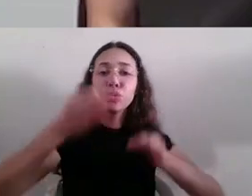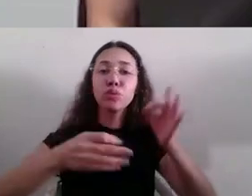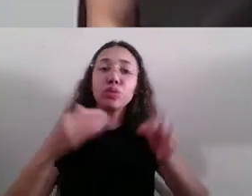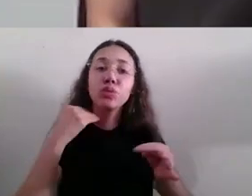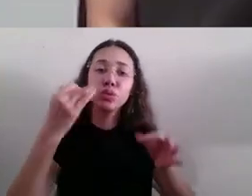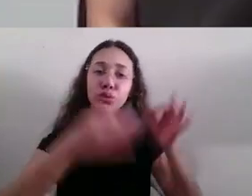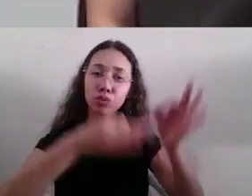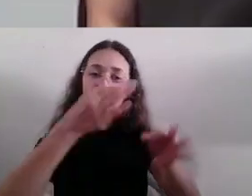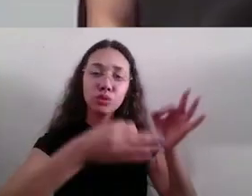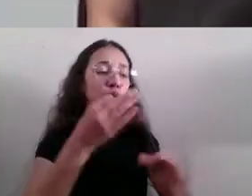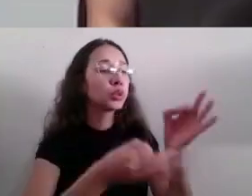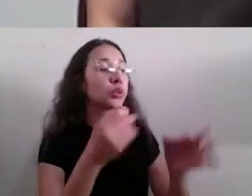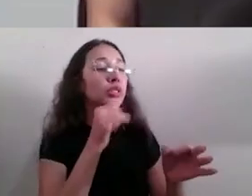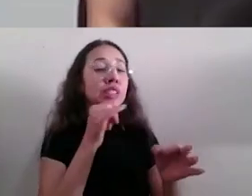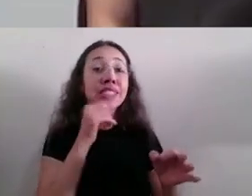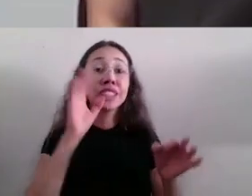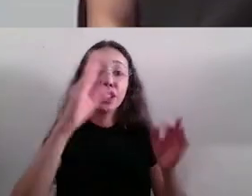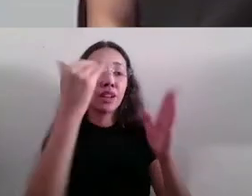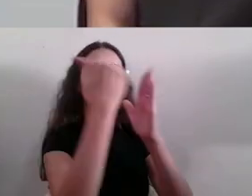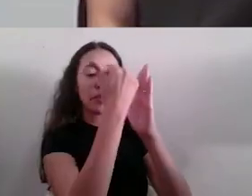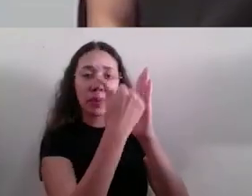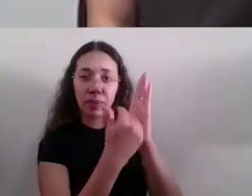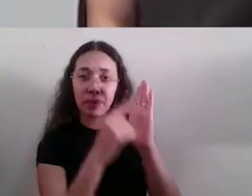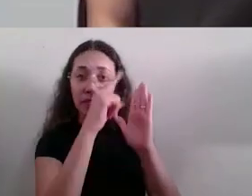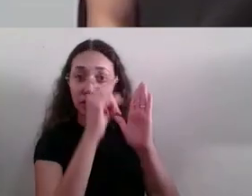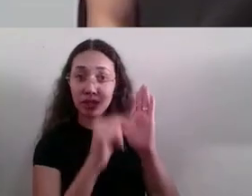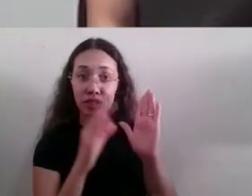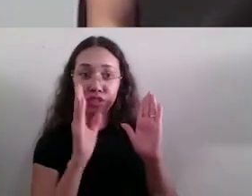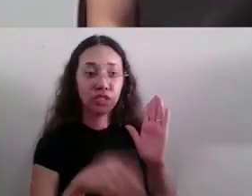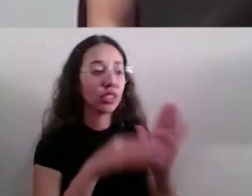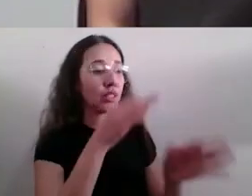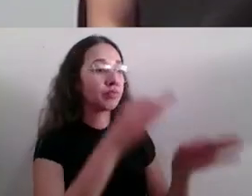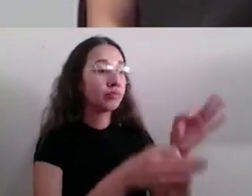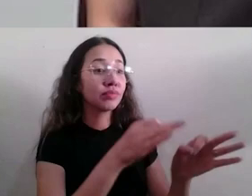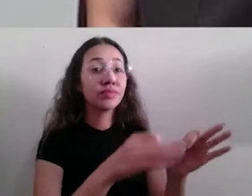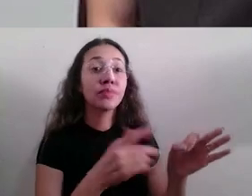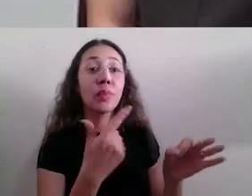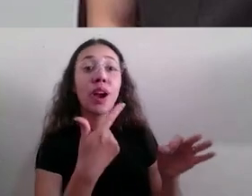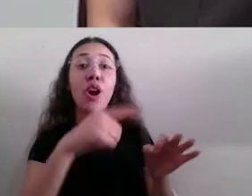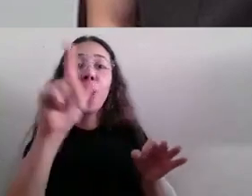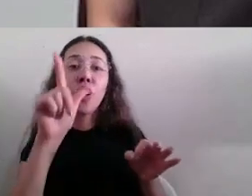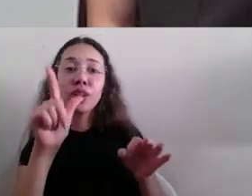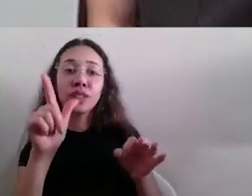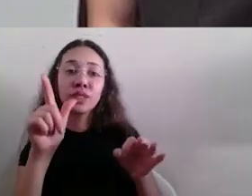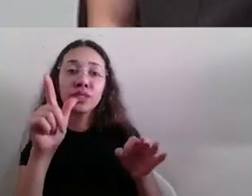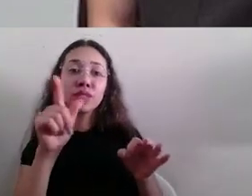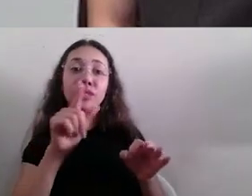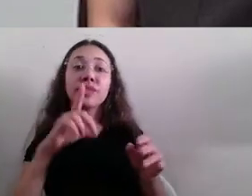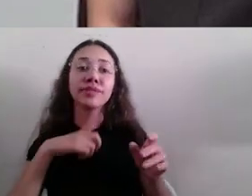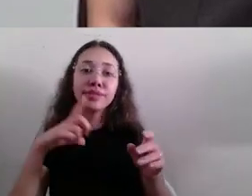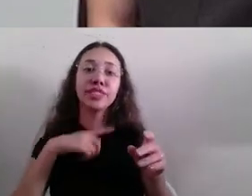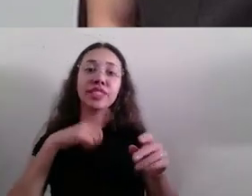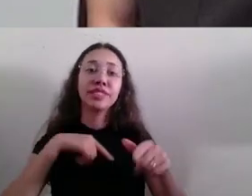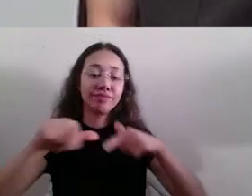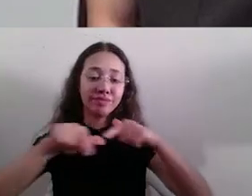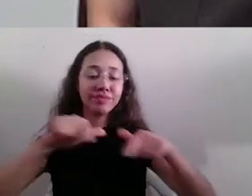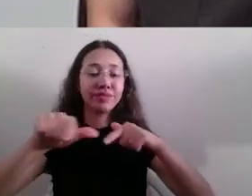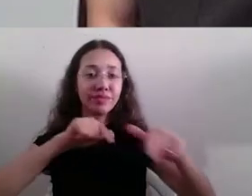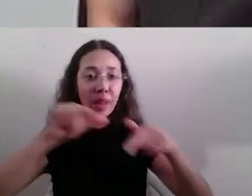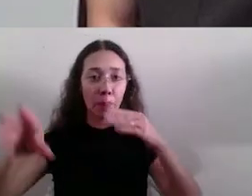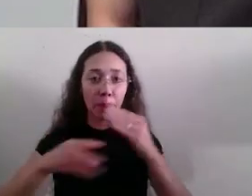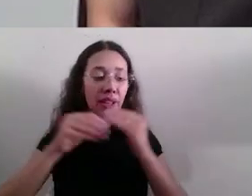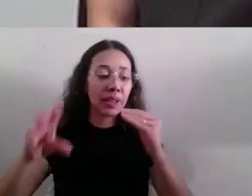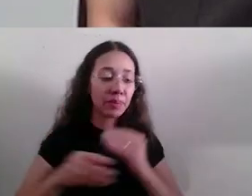eles não estavam com prejuízo das atribuições, eles acumulavam as atribuições, e além